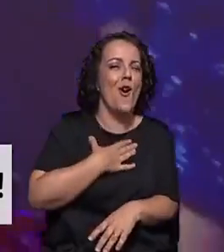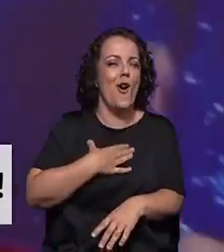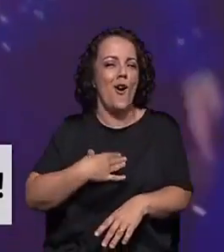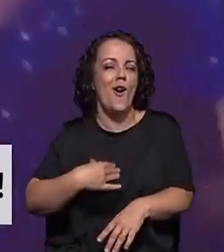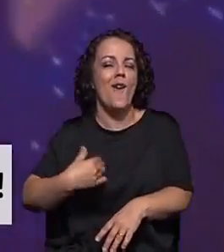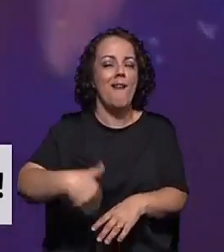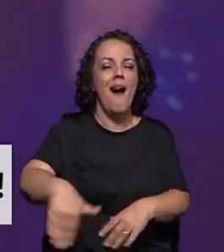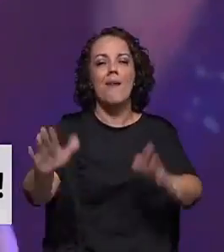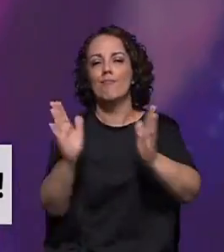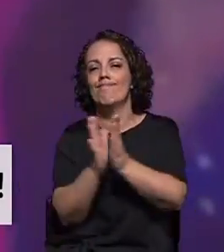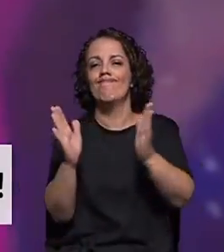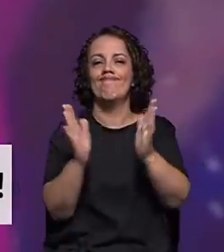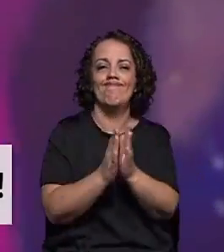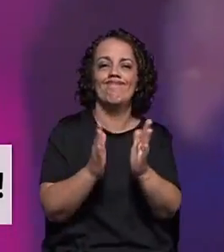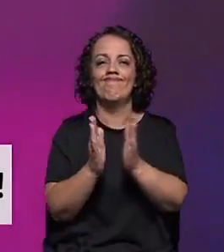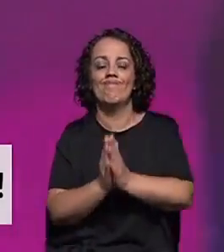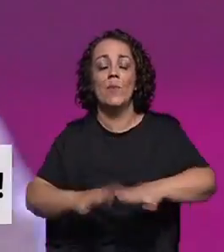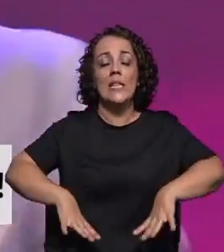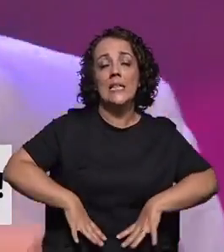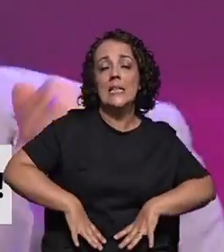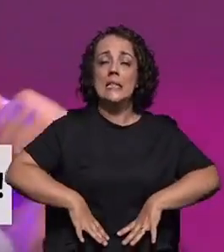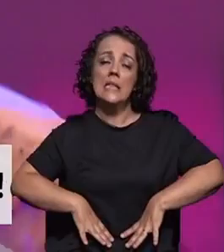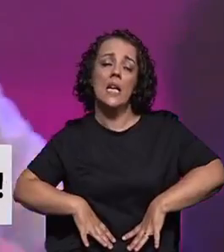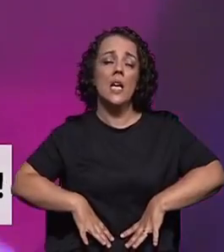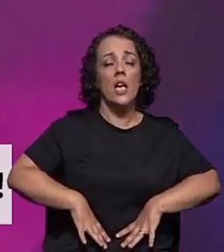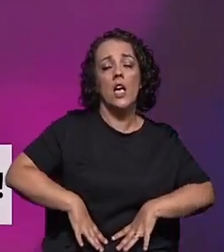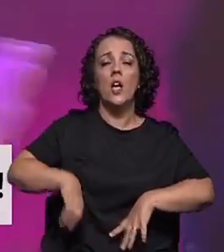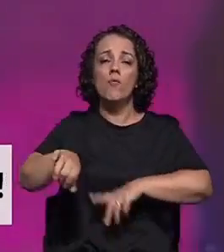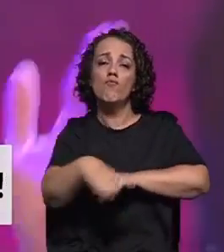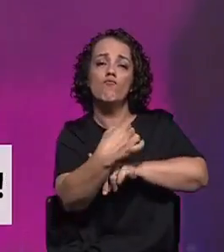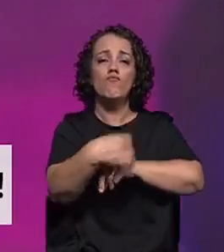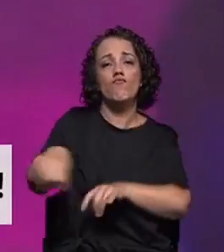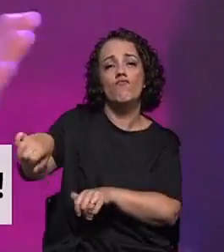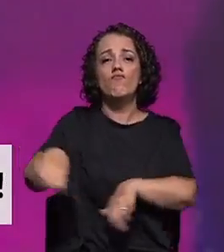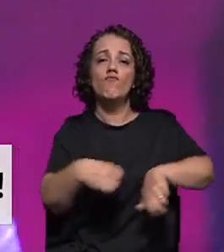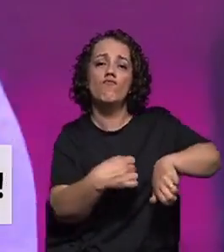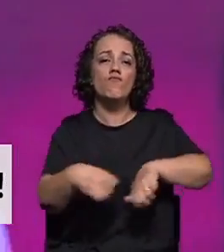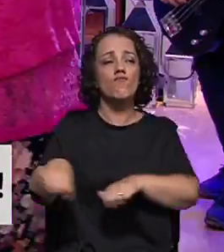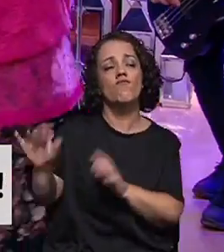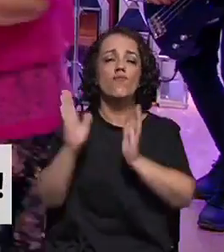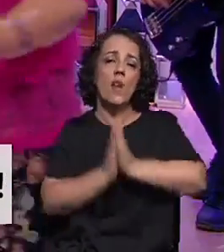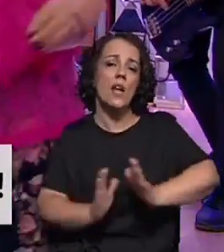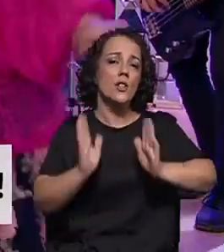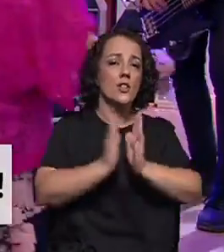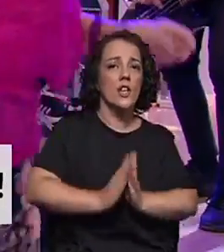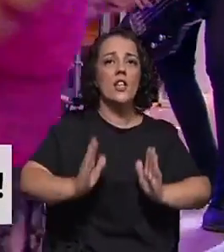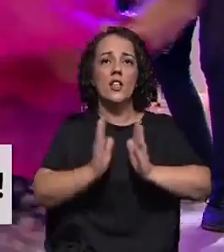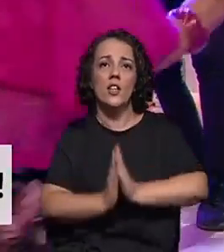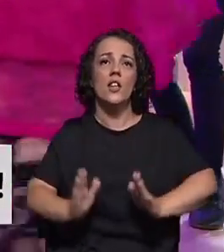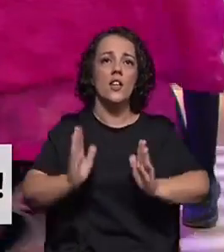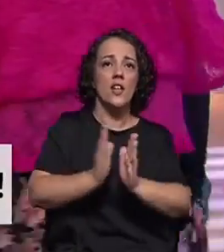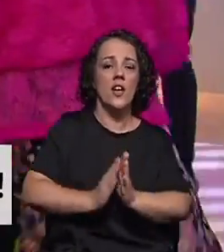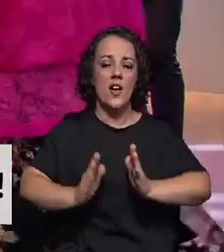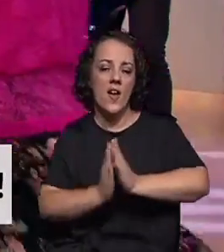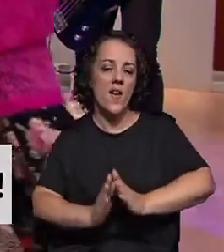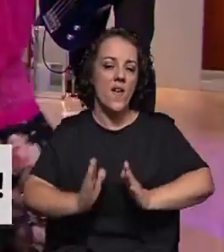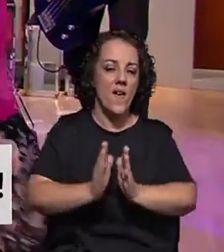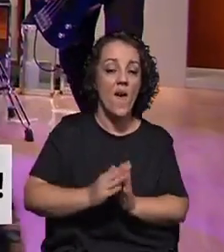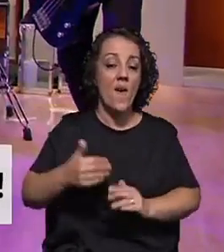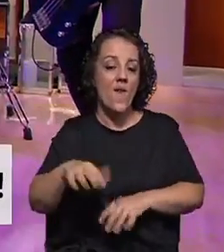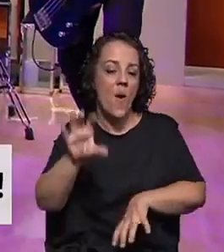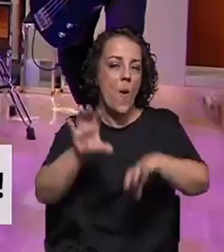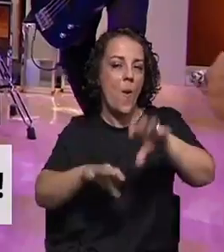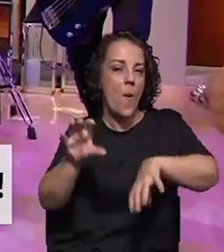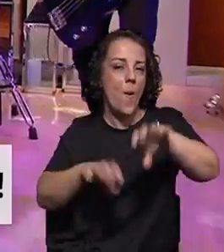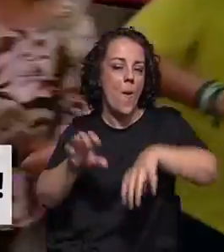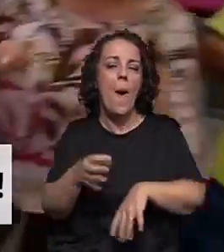bater. Mexe a cintura para um lado e para o outro. Trás, trás, trás, trás, a bundinha vai mexer. Dá